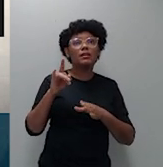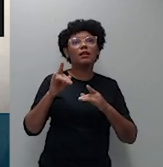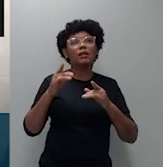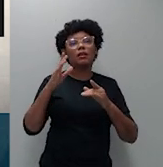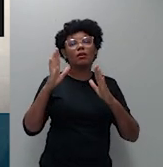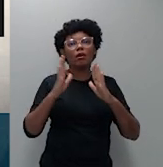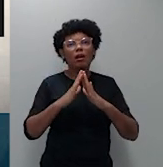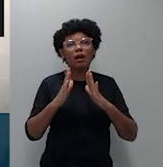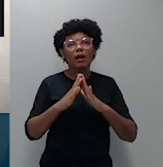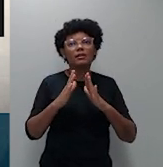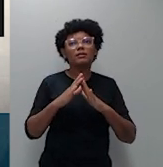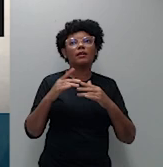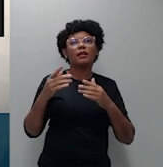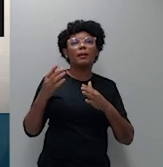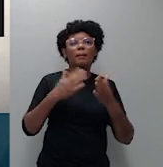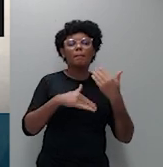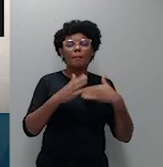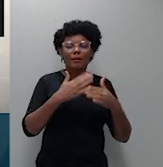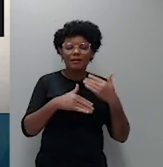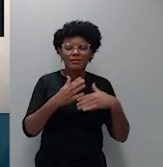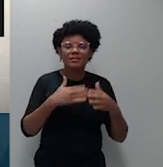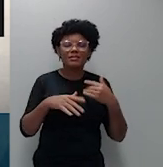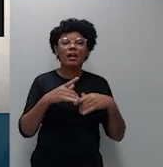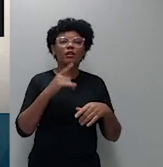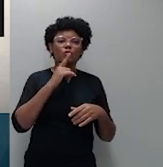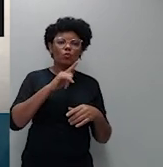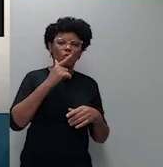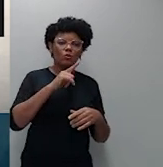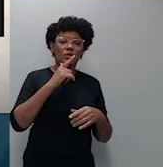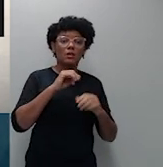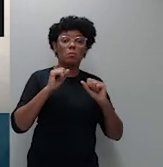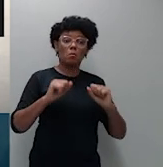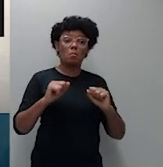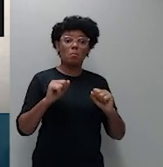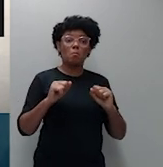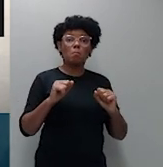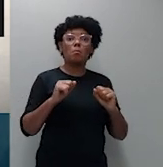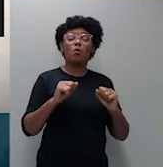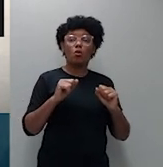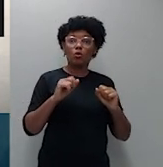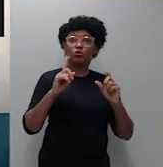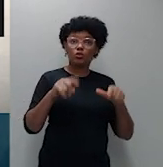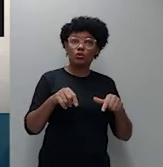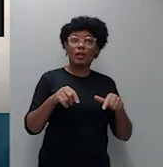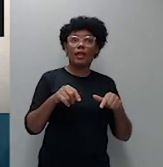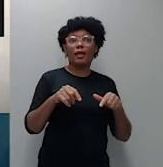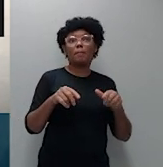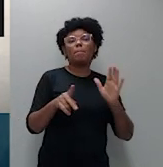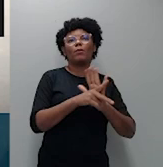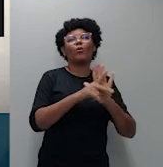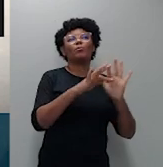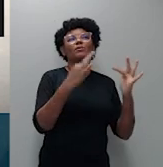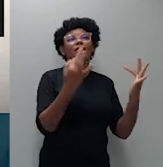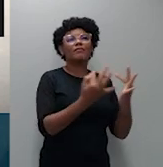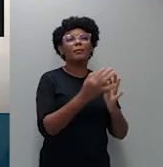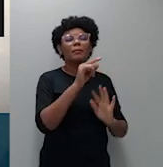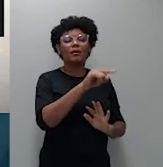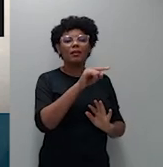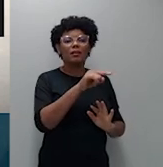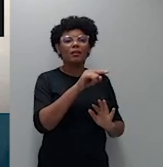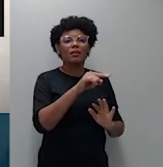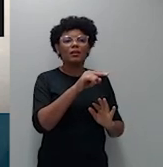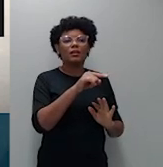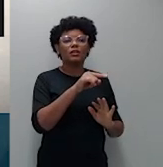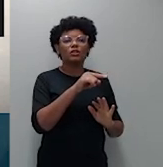da demanda executiva pode ser considerado bem de família para os fins de impenhorabilidade